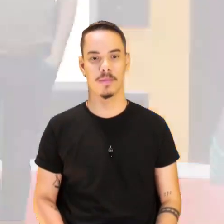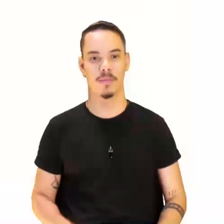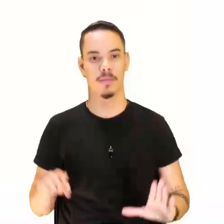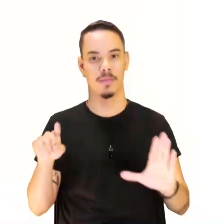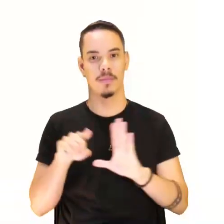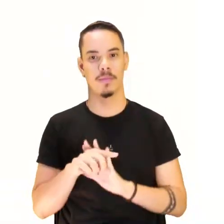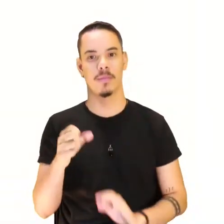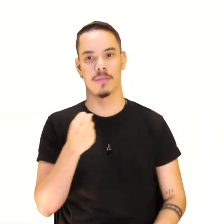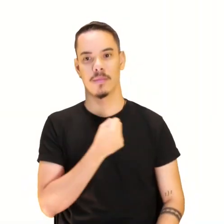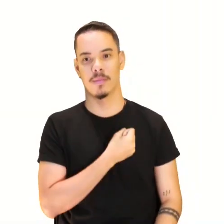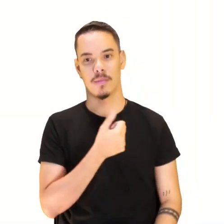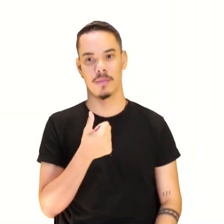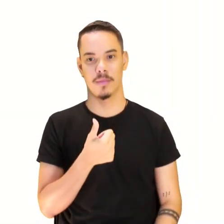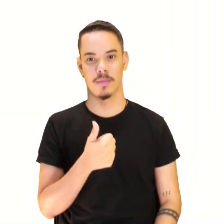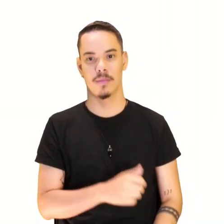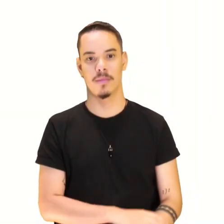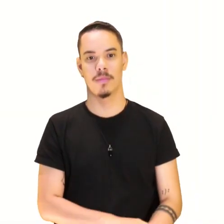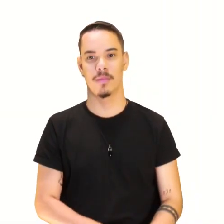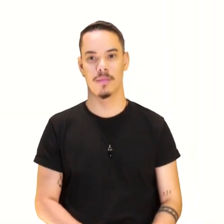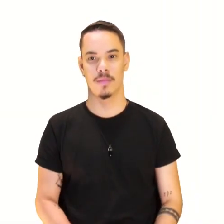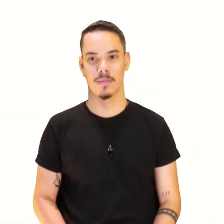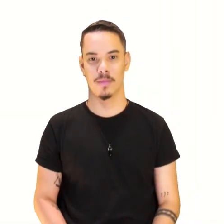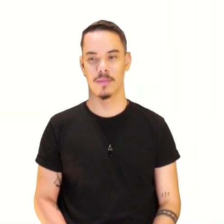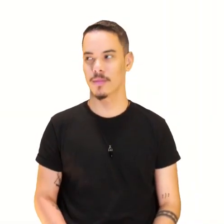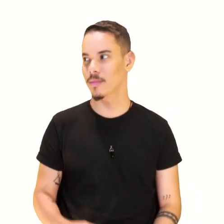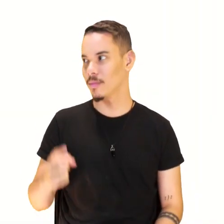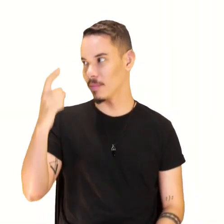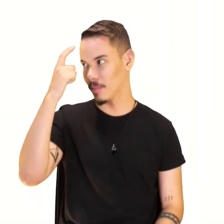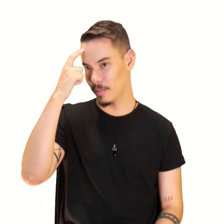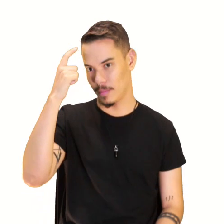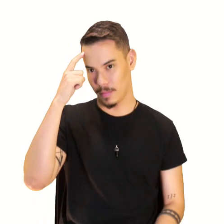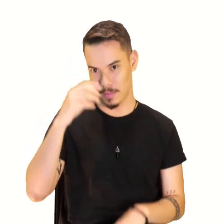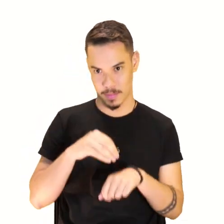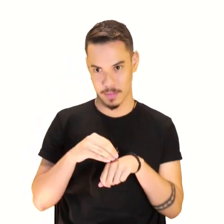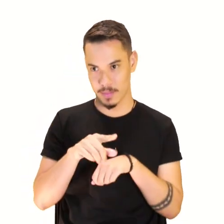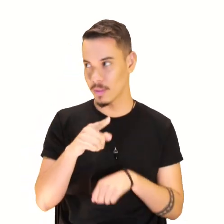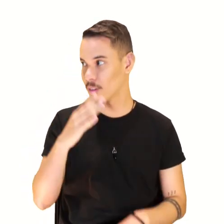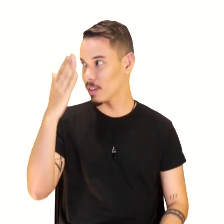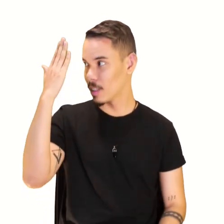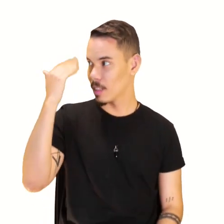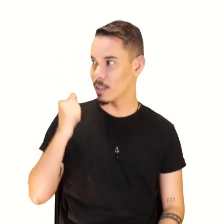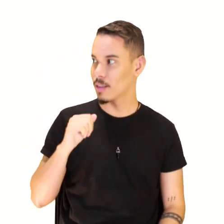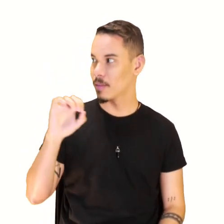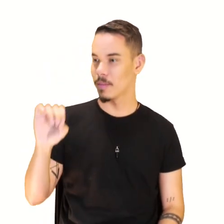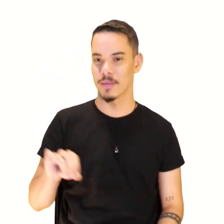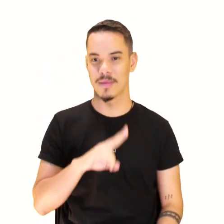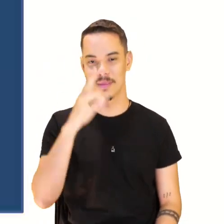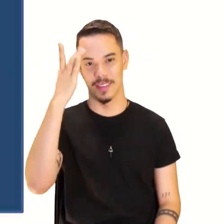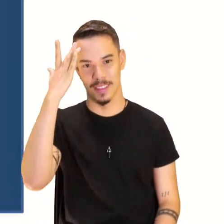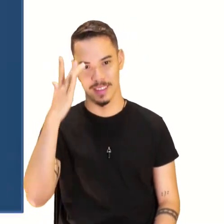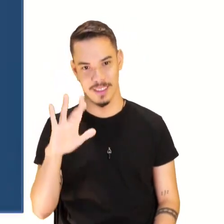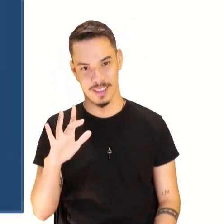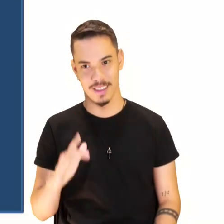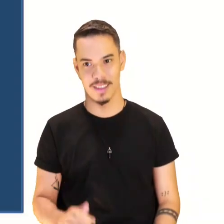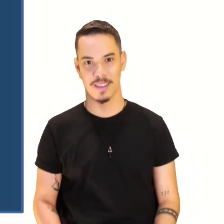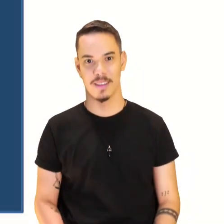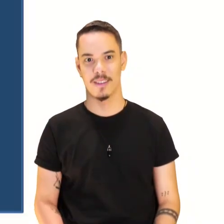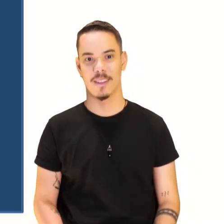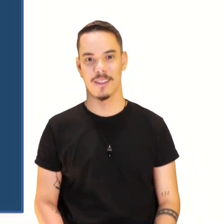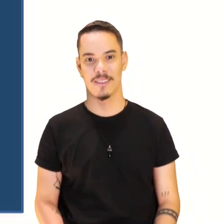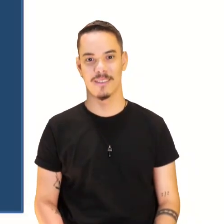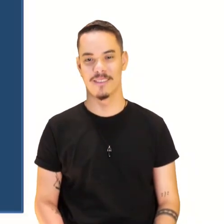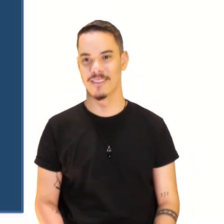número um na telinha o nosso amiguinho vem com aquela indicação você sabe você não sabe primeira pergunta